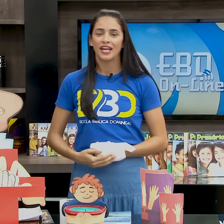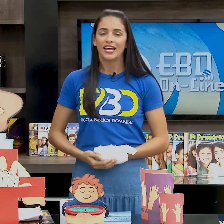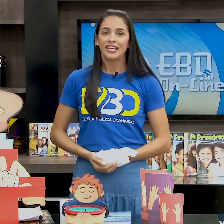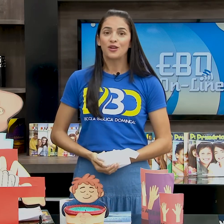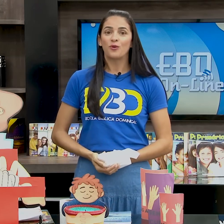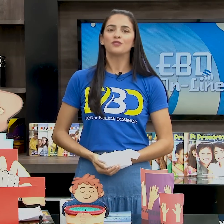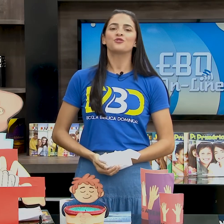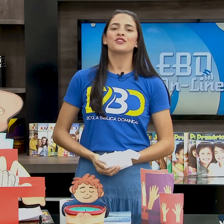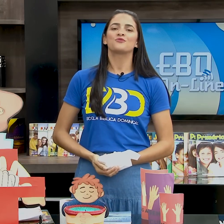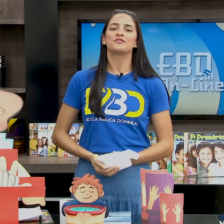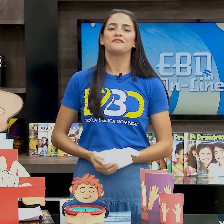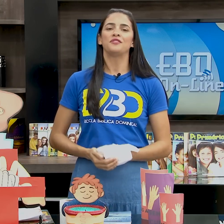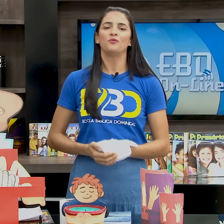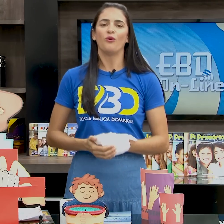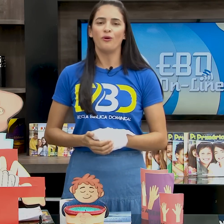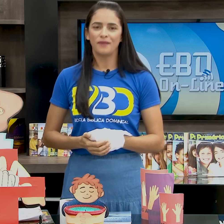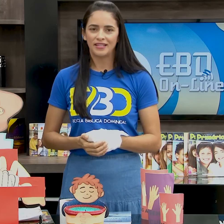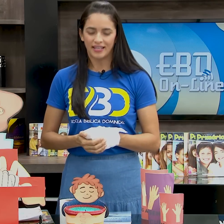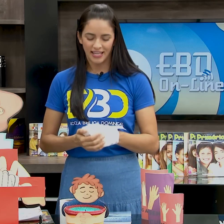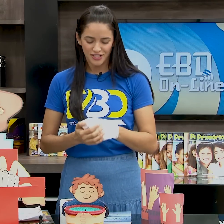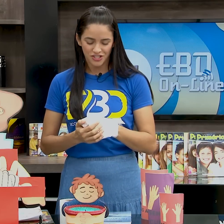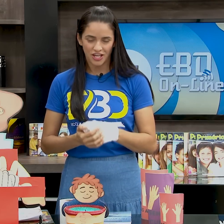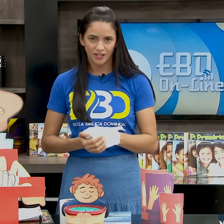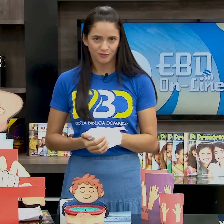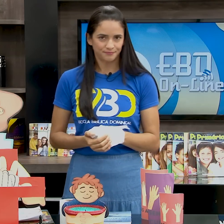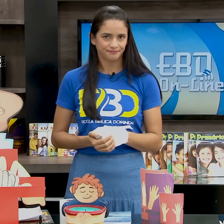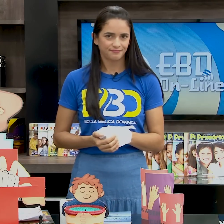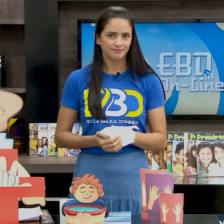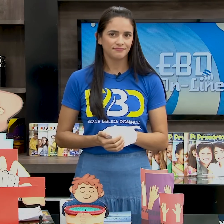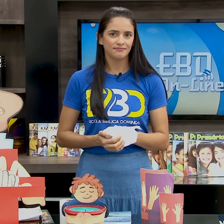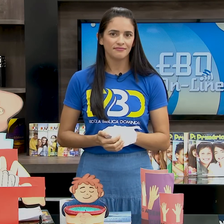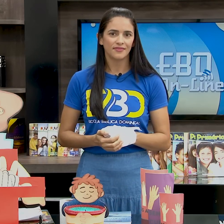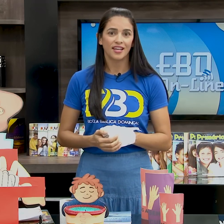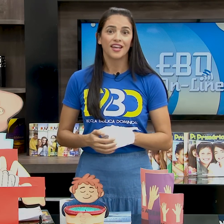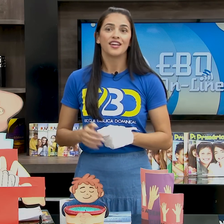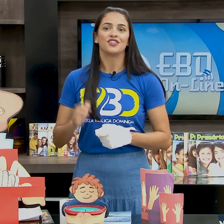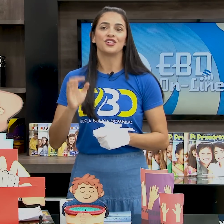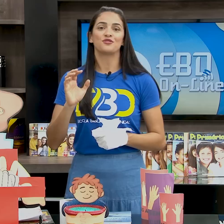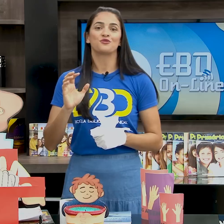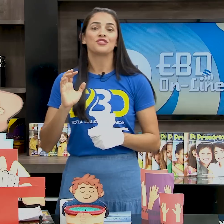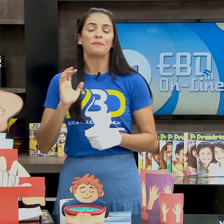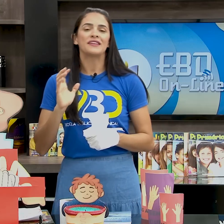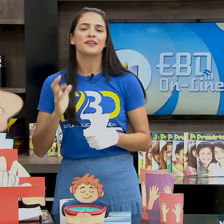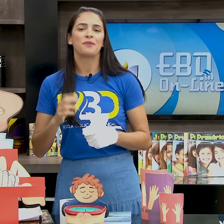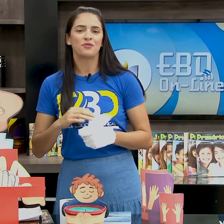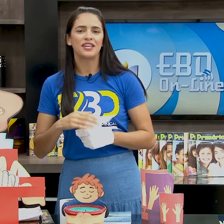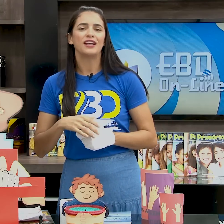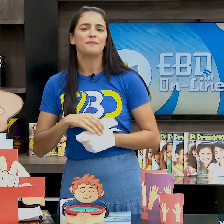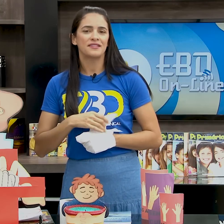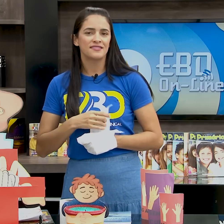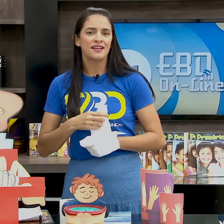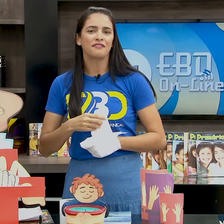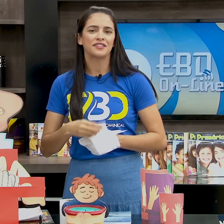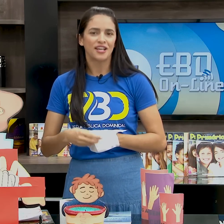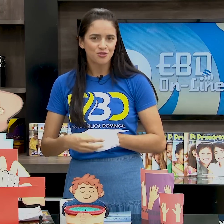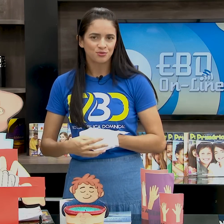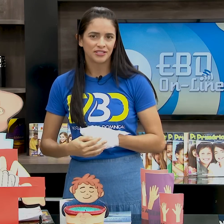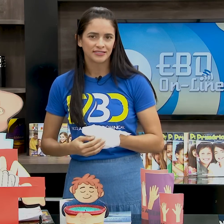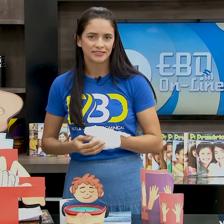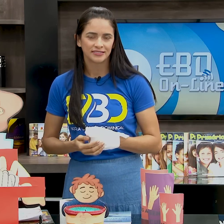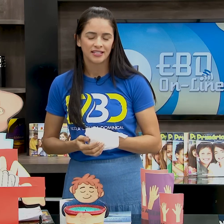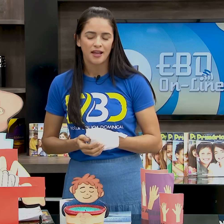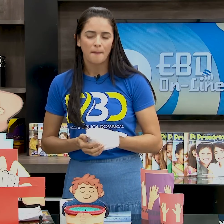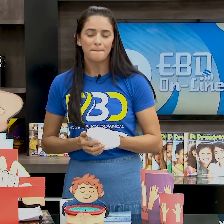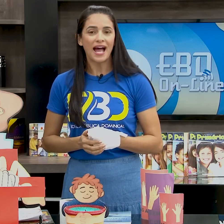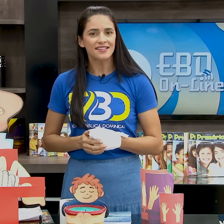e quando Jesus Viu o homem daquele jeito Jesus já percebeu que ele precisava de